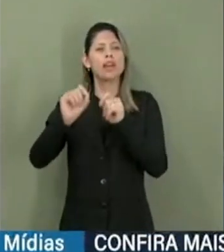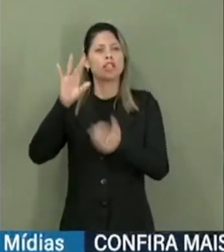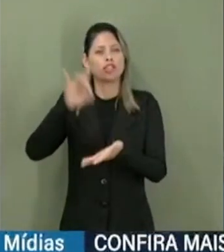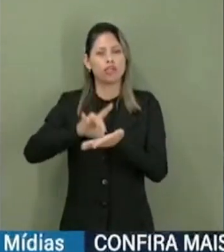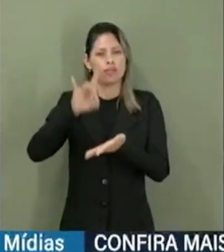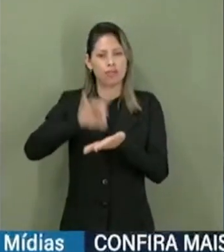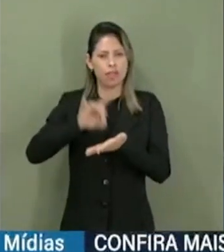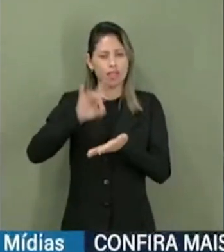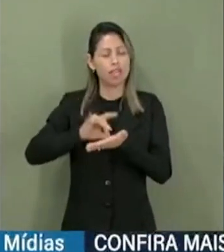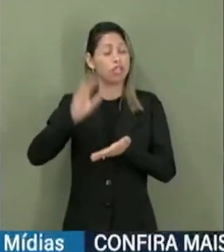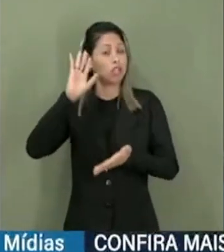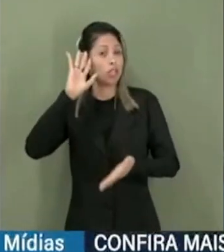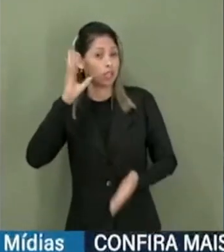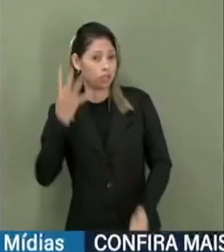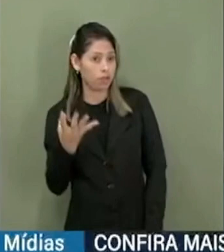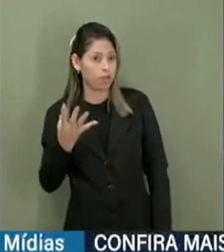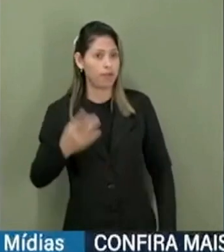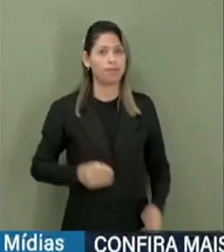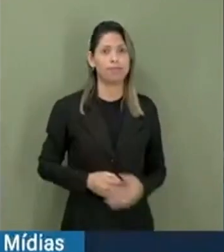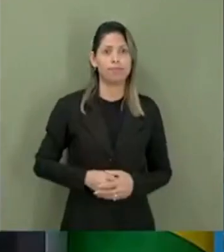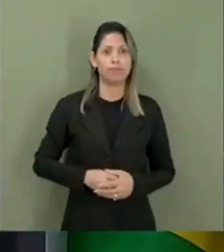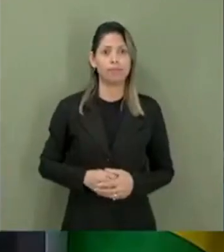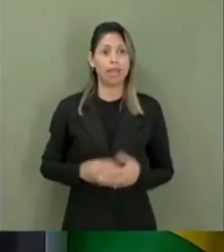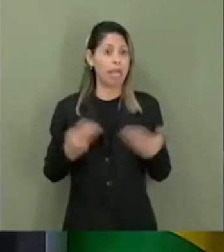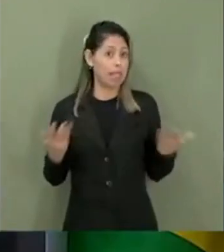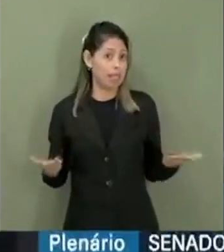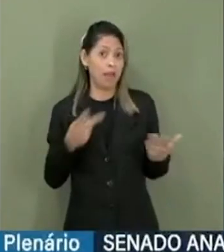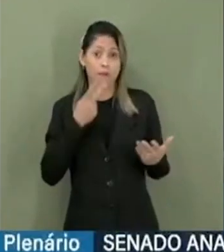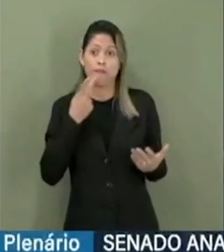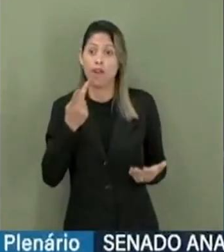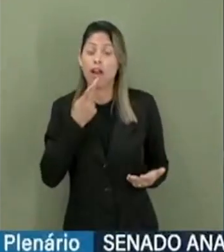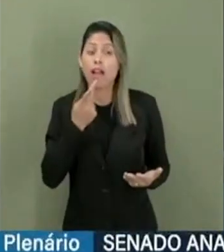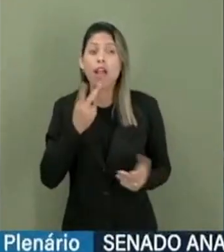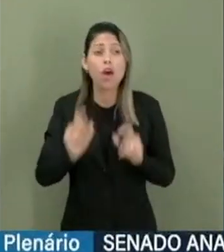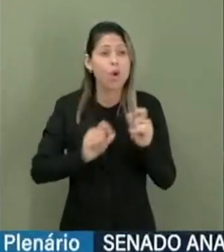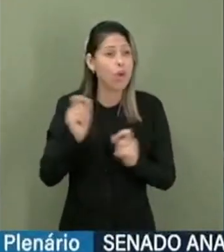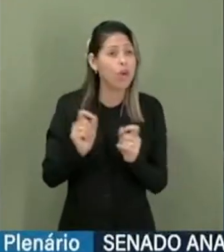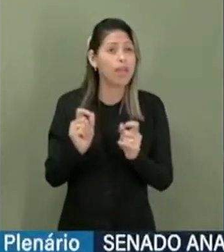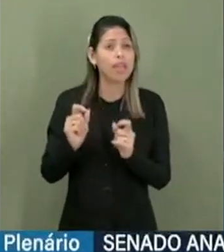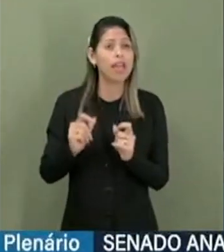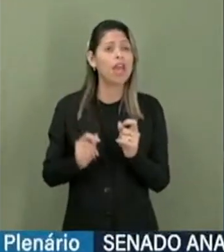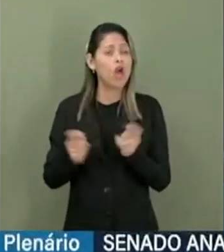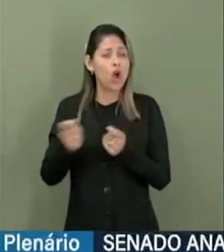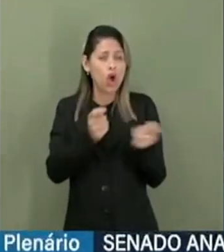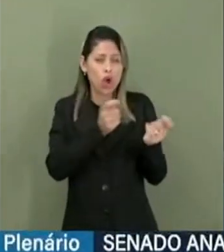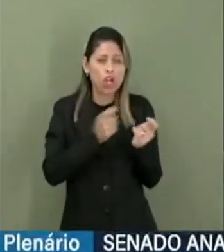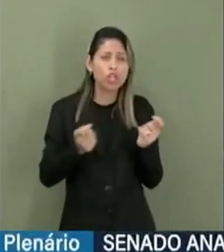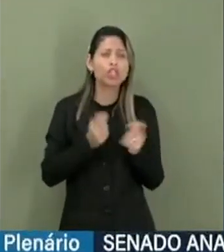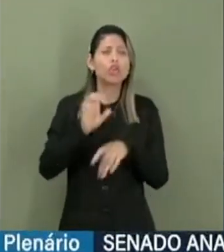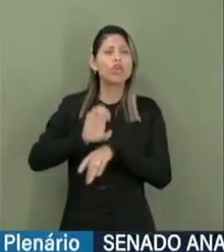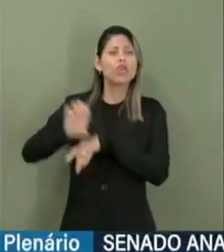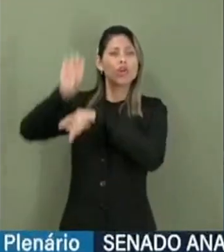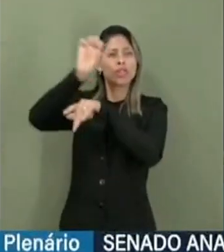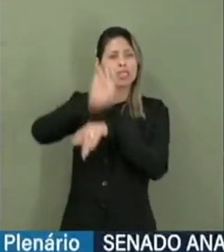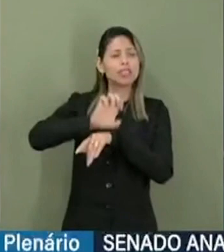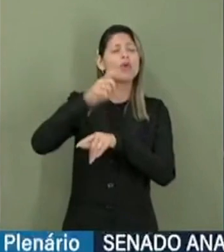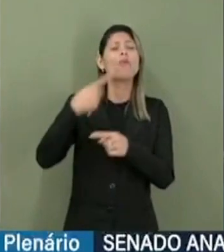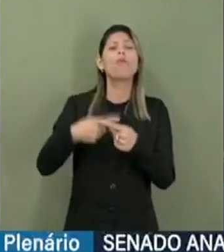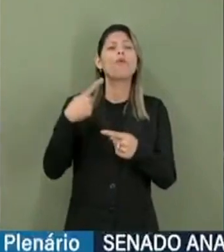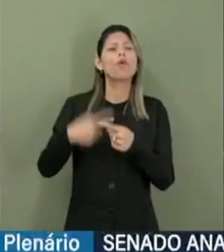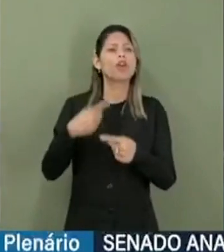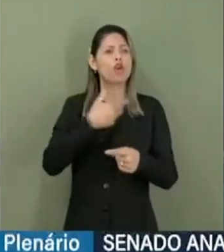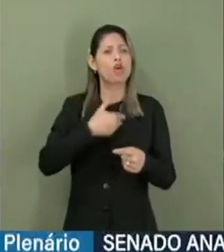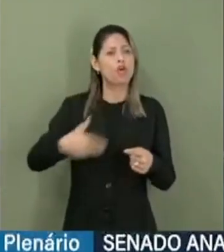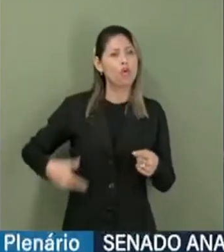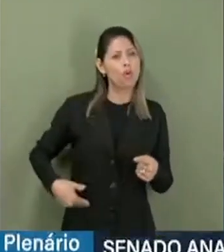solução falar aqui de aparelhamento do Estado esse governo anterior ao governo do